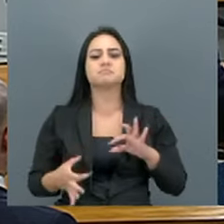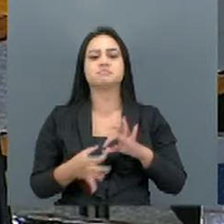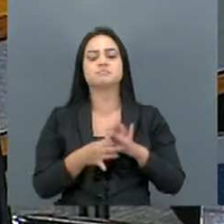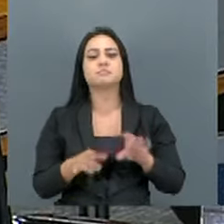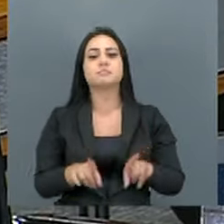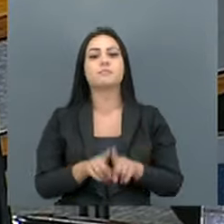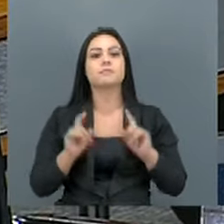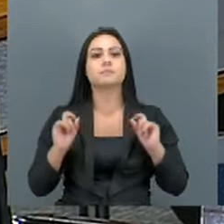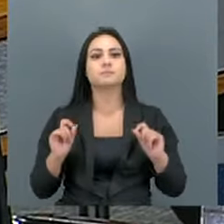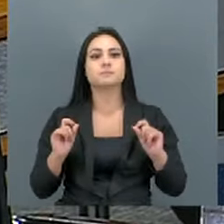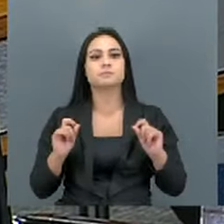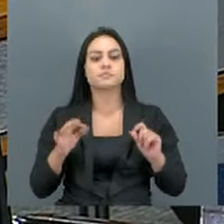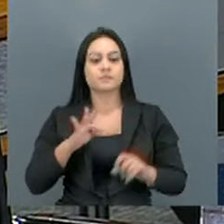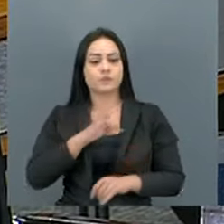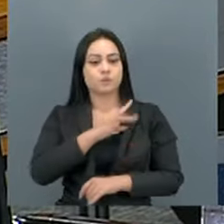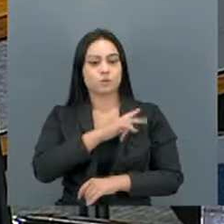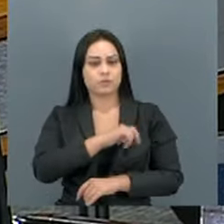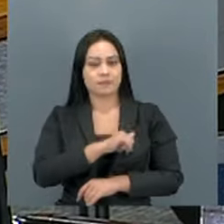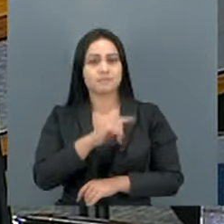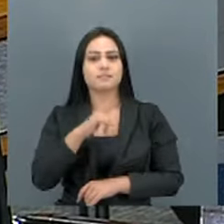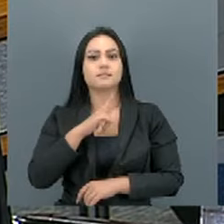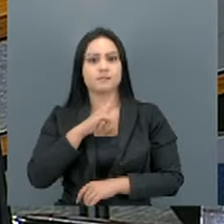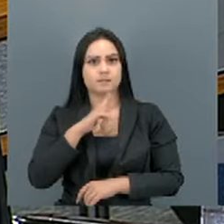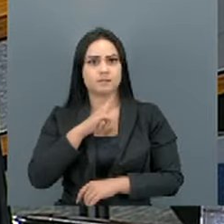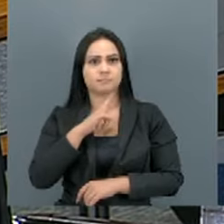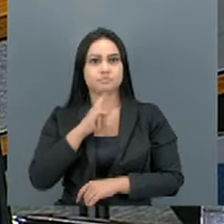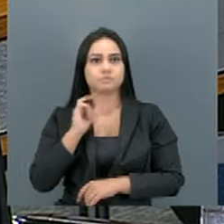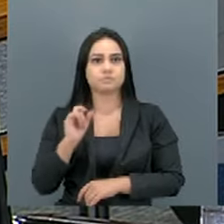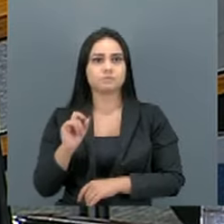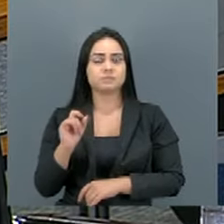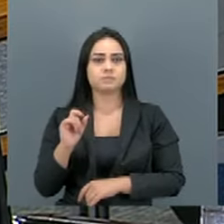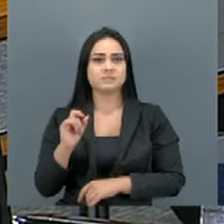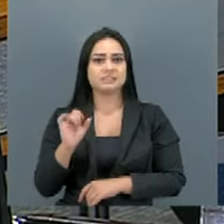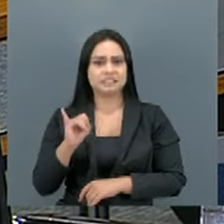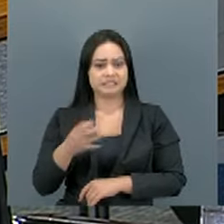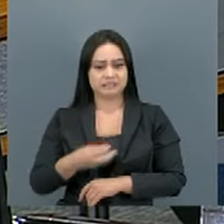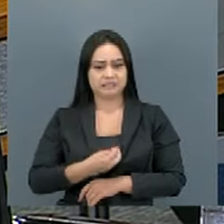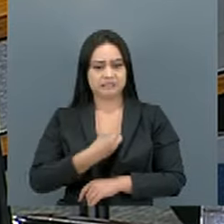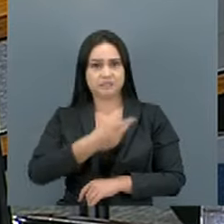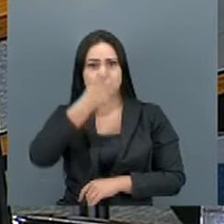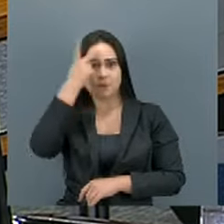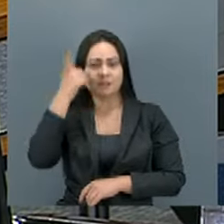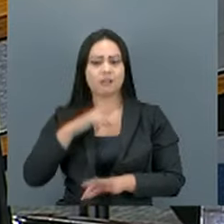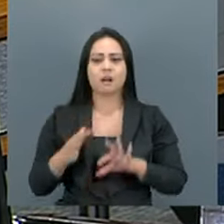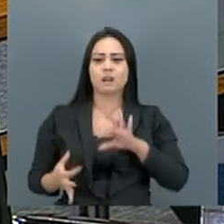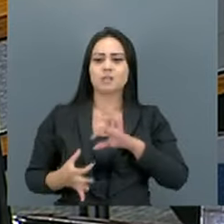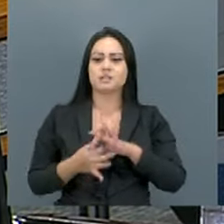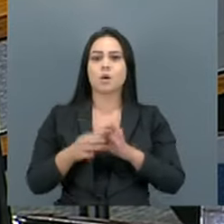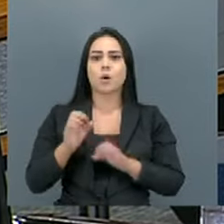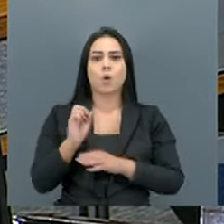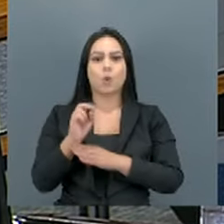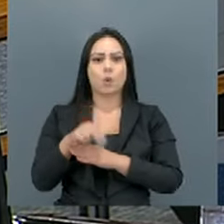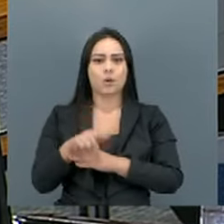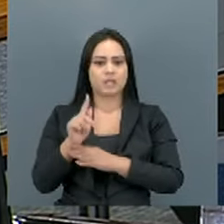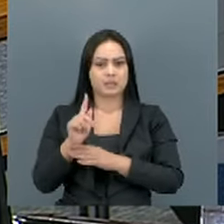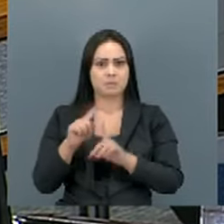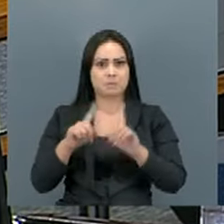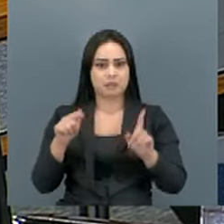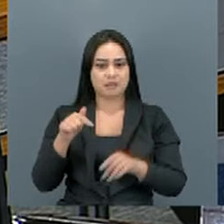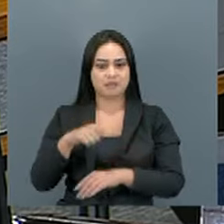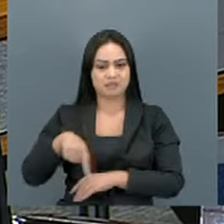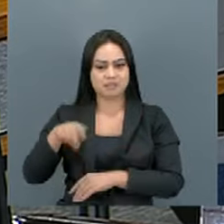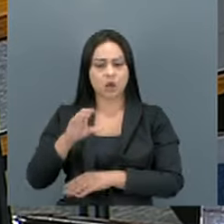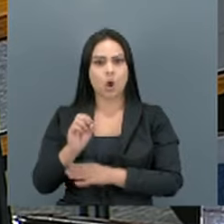também que a FUNAI tem, se existe alguém que tem ligações com as ONGs. Mas essas